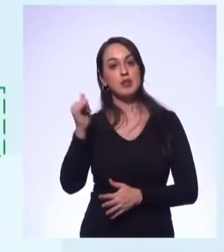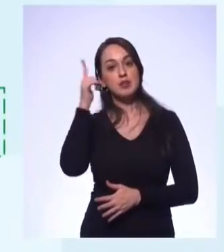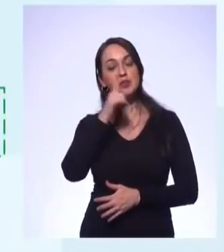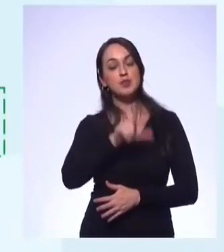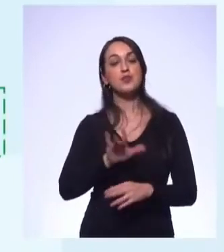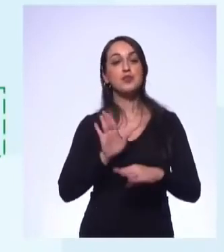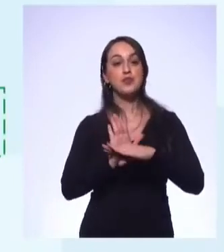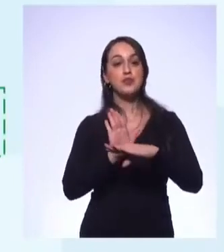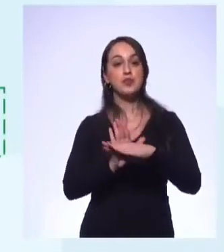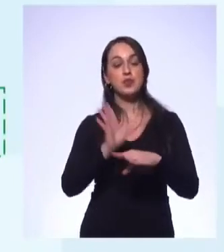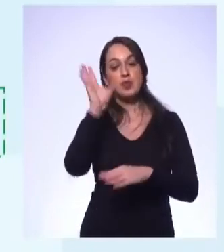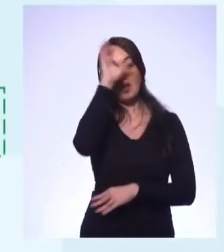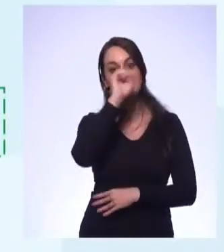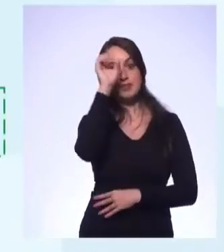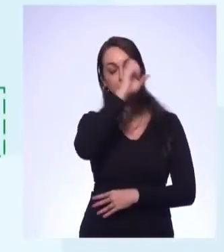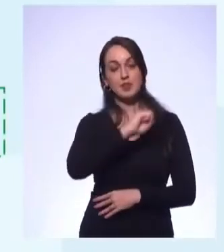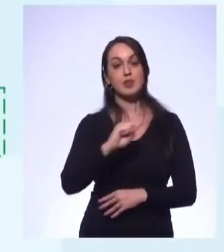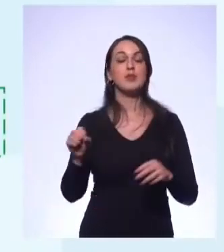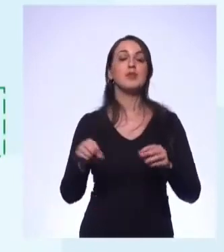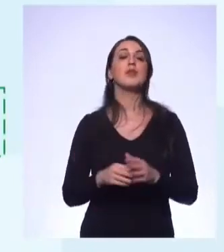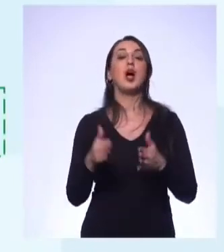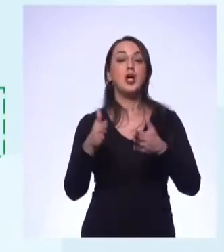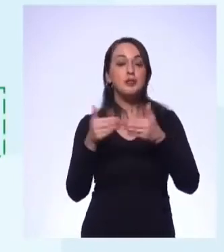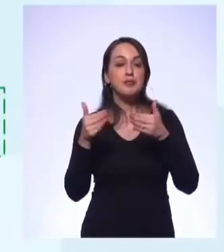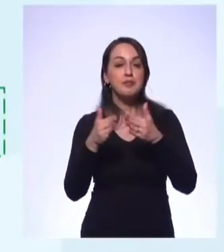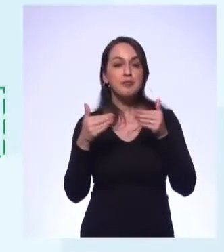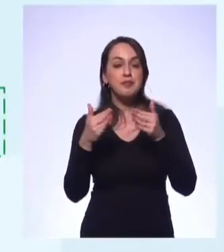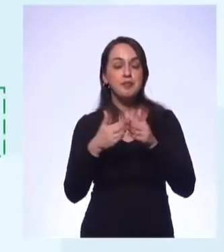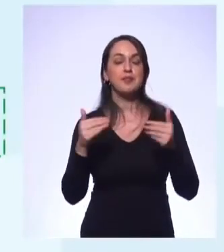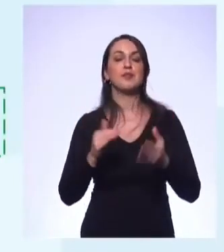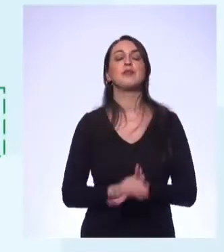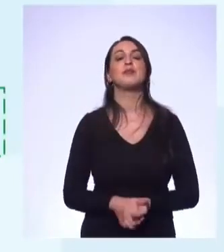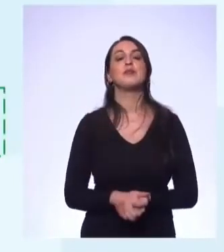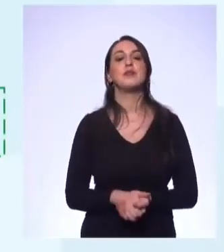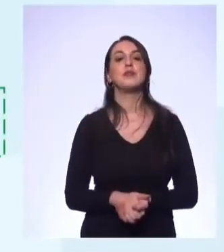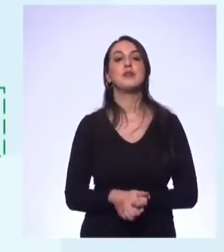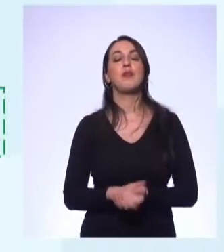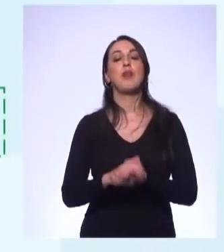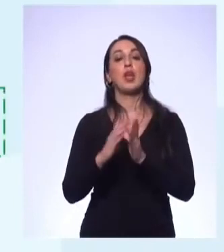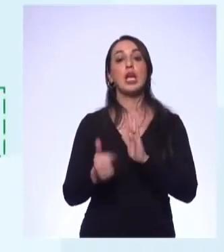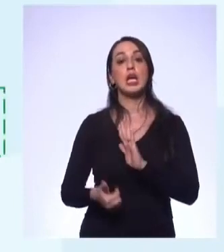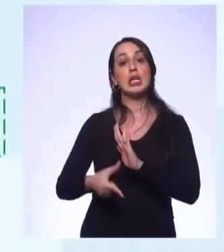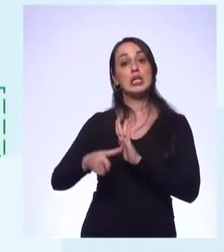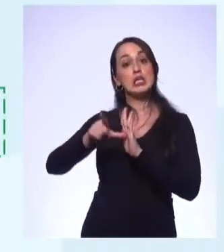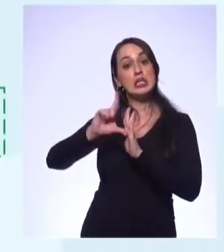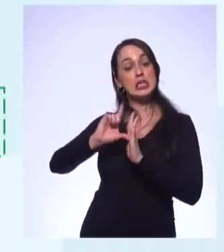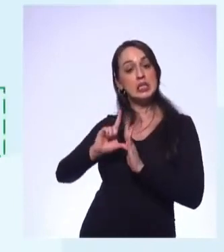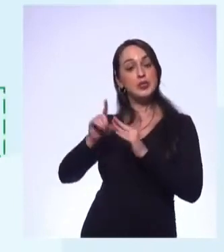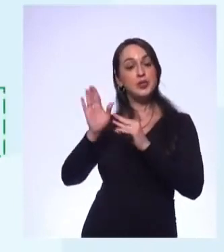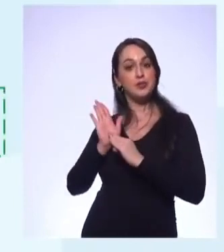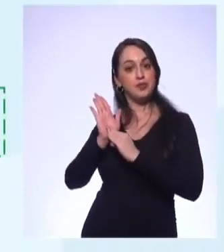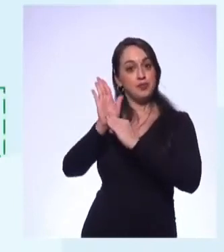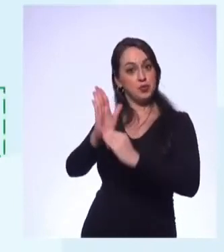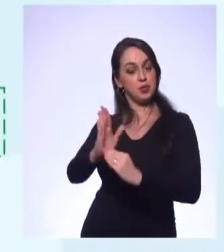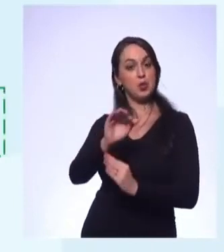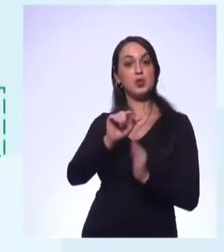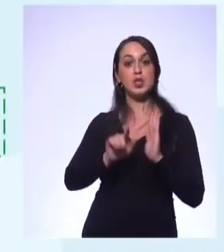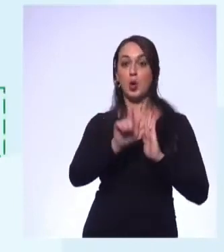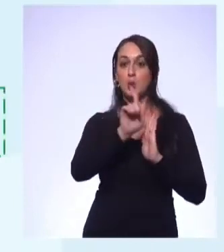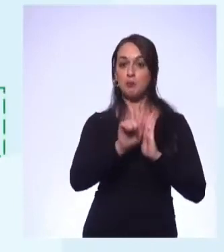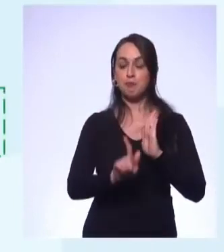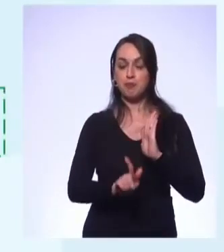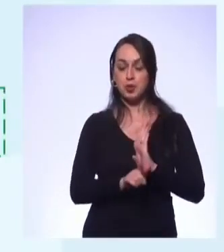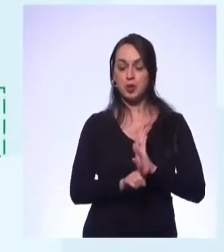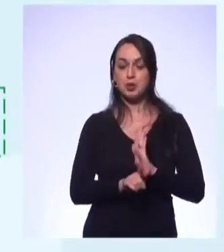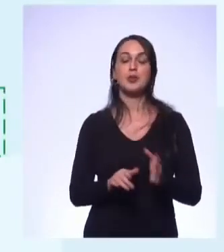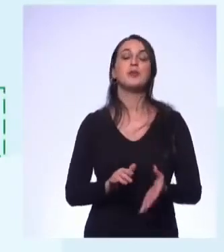texto propositivo reivindicatório. Antes de apresentarmos os gêneros que evidenciam os critérios desse tipo de